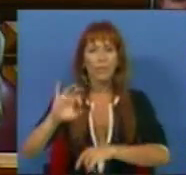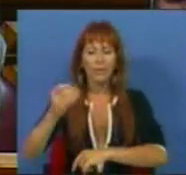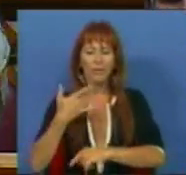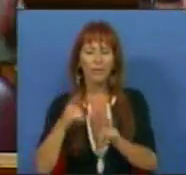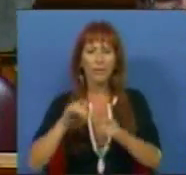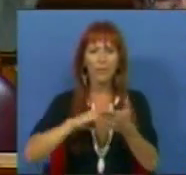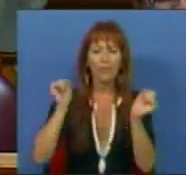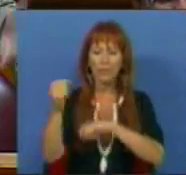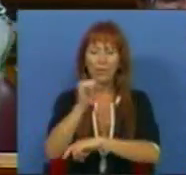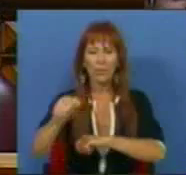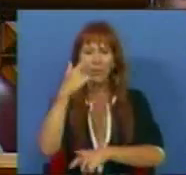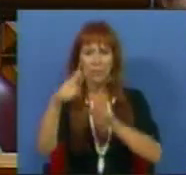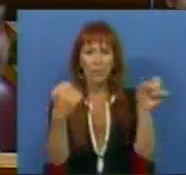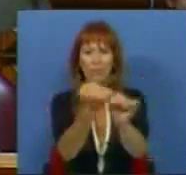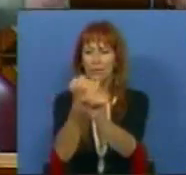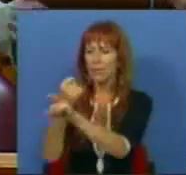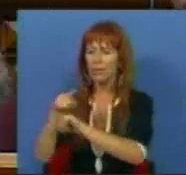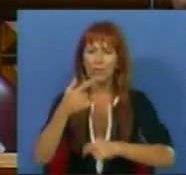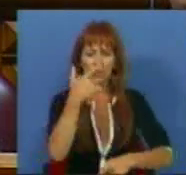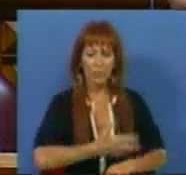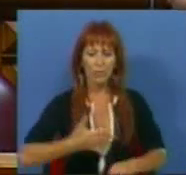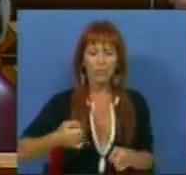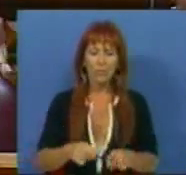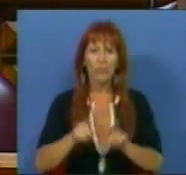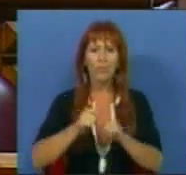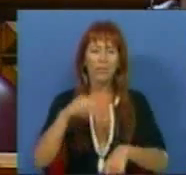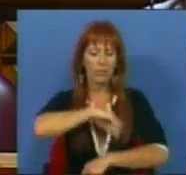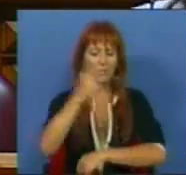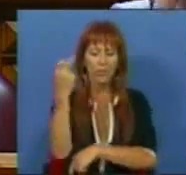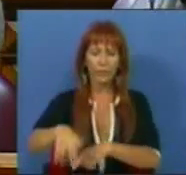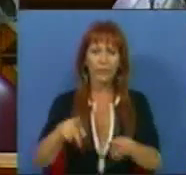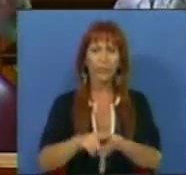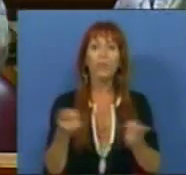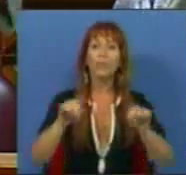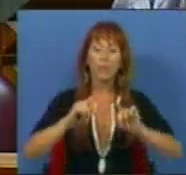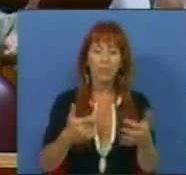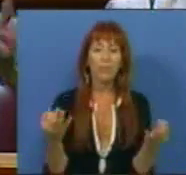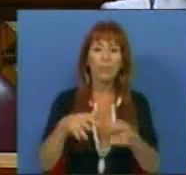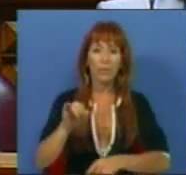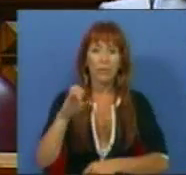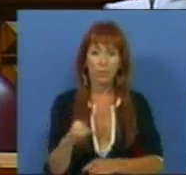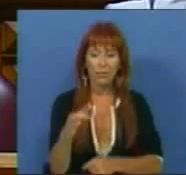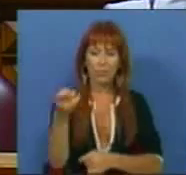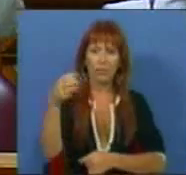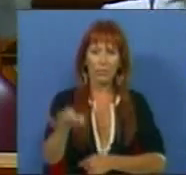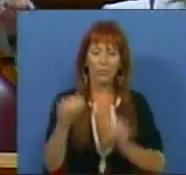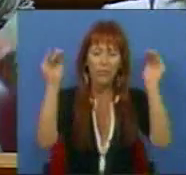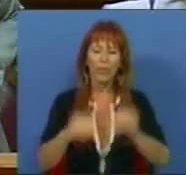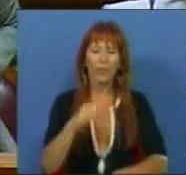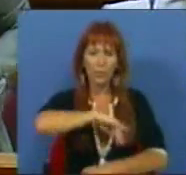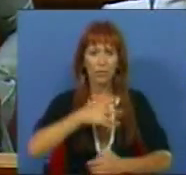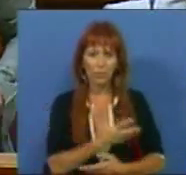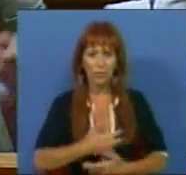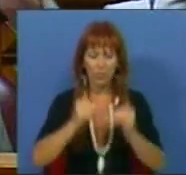foi um pacto contra os trabalhadores, os desempregados, os pensionistas e de PEC em PEC reduziram o subsídio